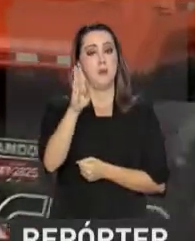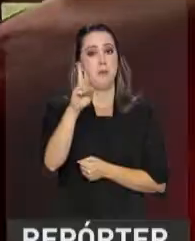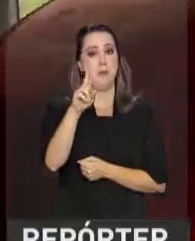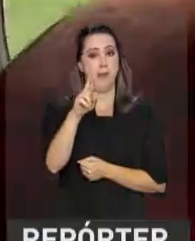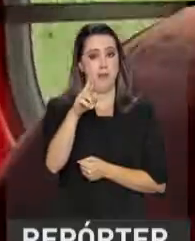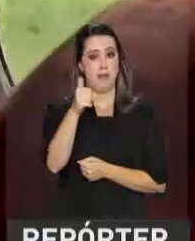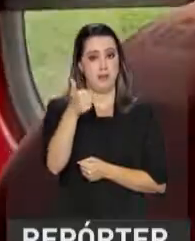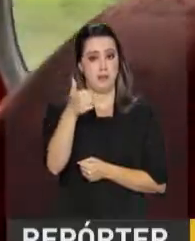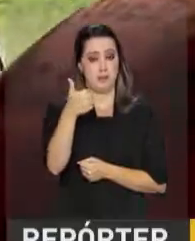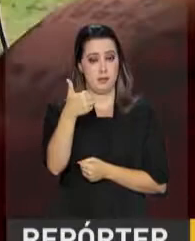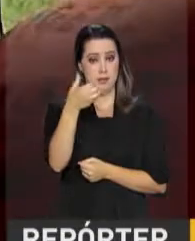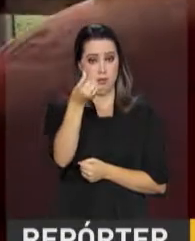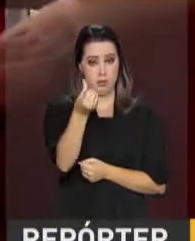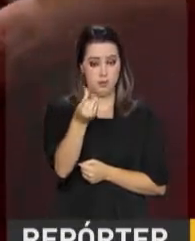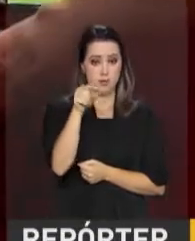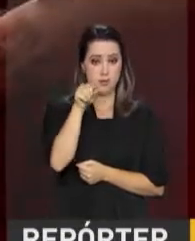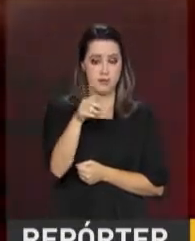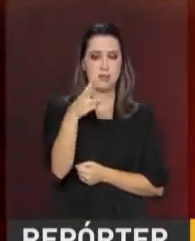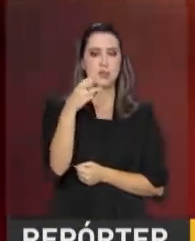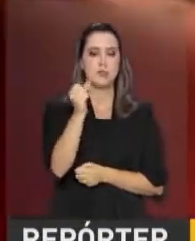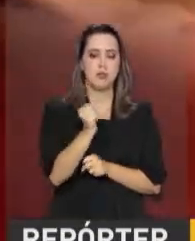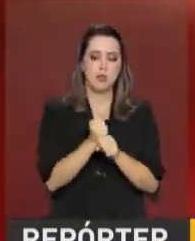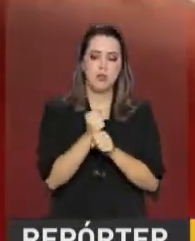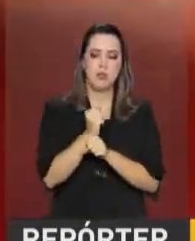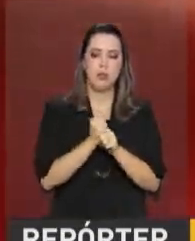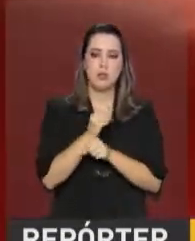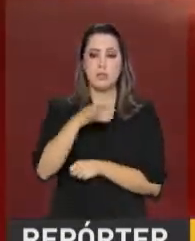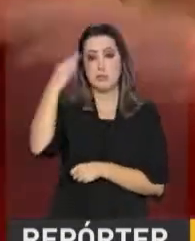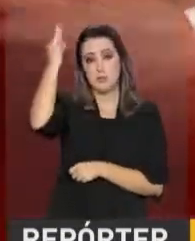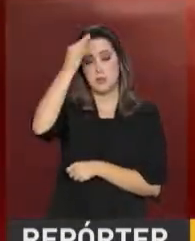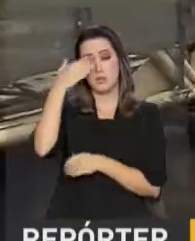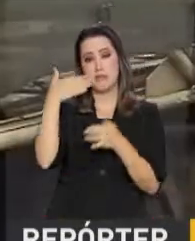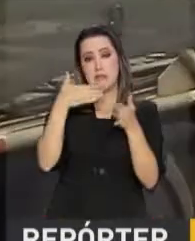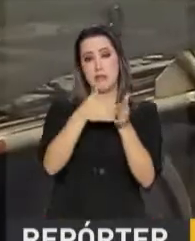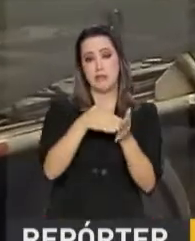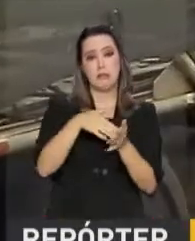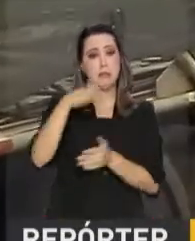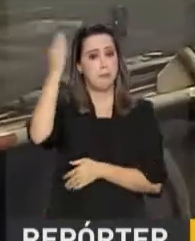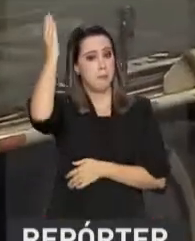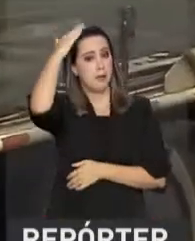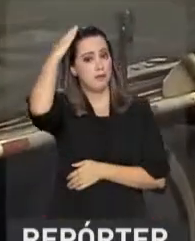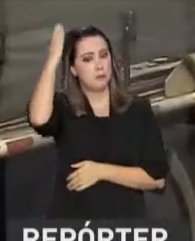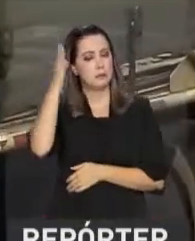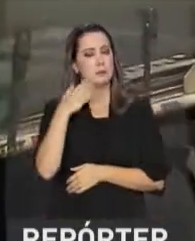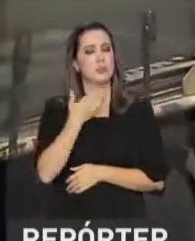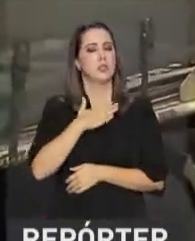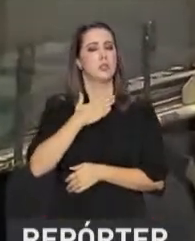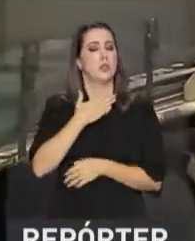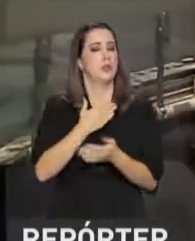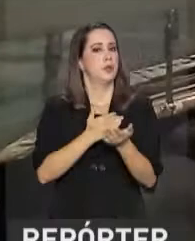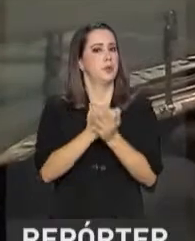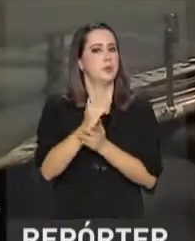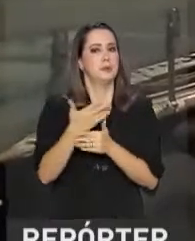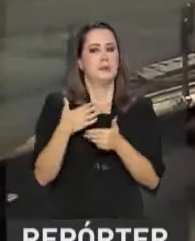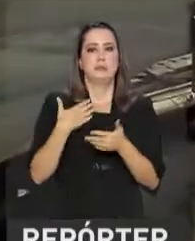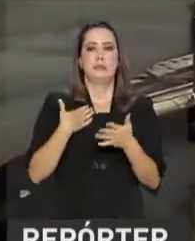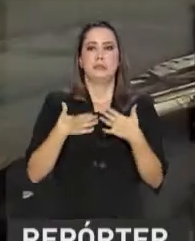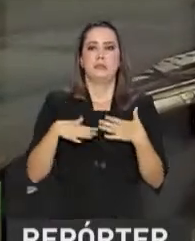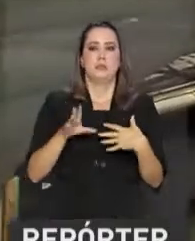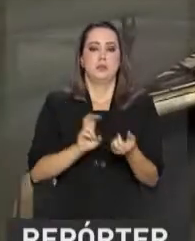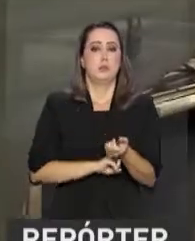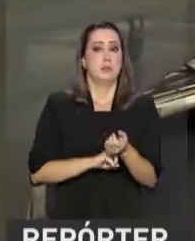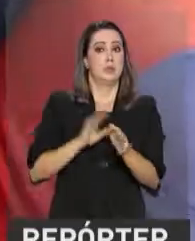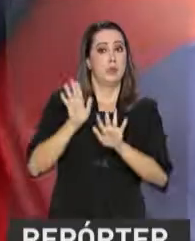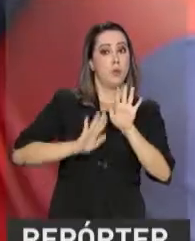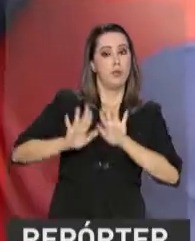Bittencourt. Há 30 anos, ele faz o caminho entre Espírito Santo e Paraná e já começa a se prevenir quando vai chegando próximo